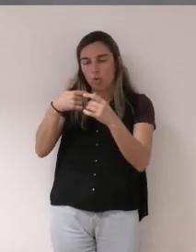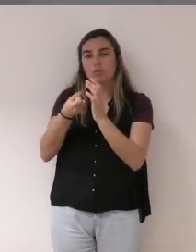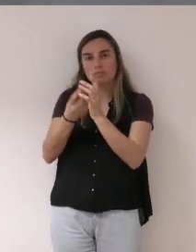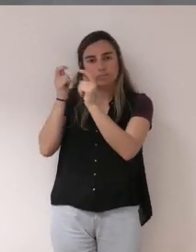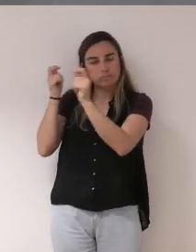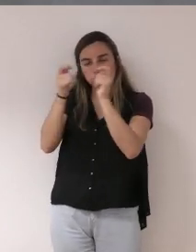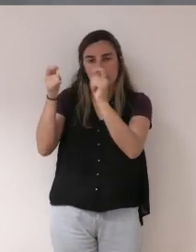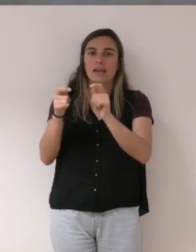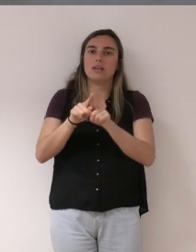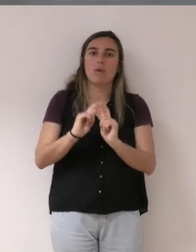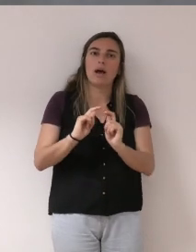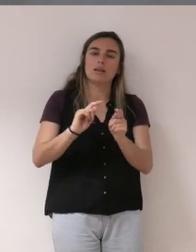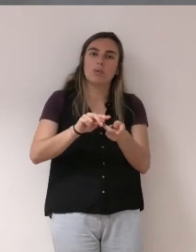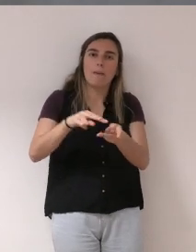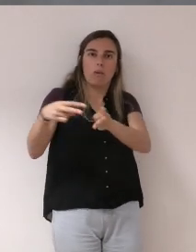livros para outros.